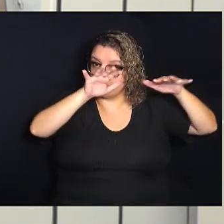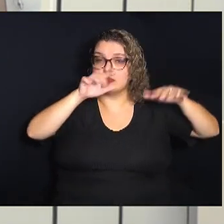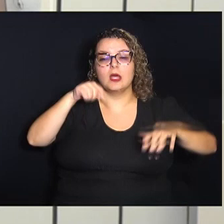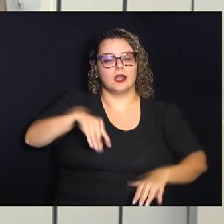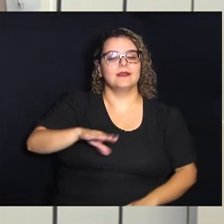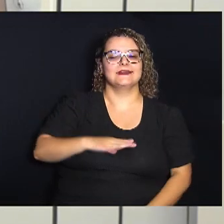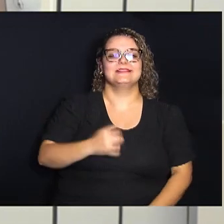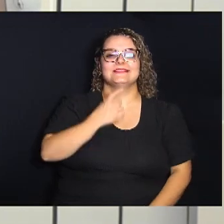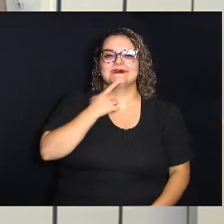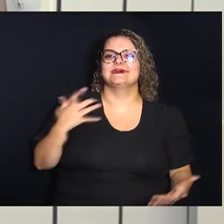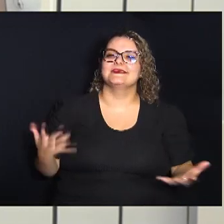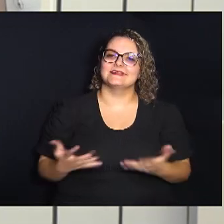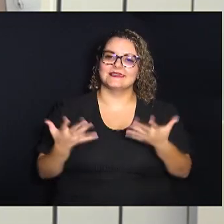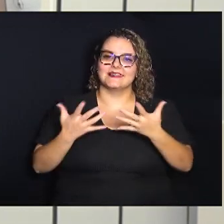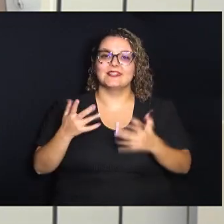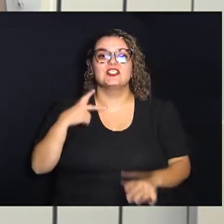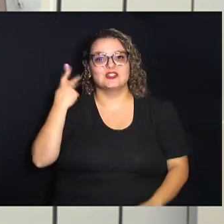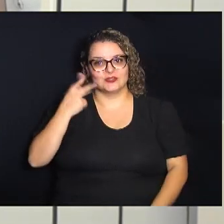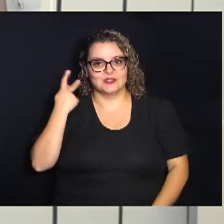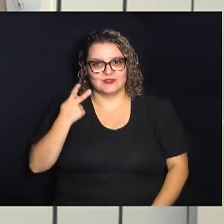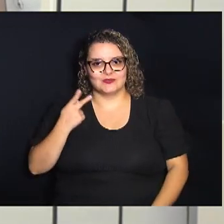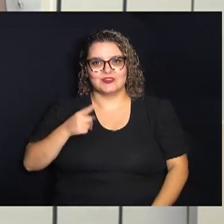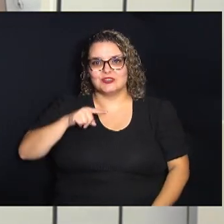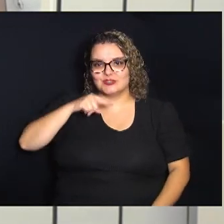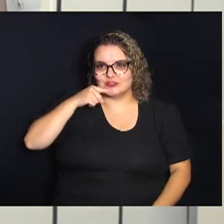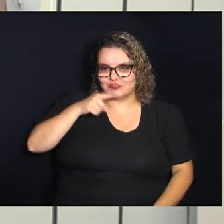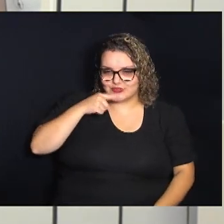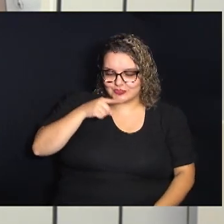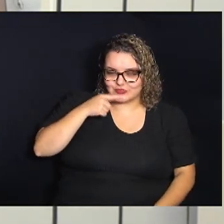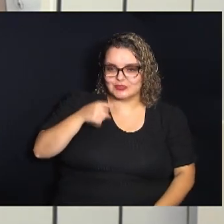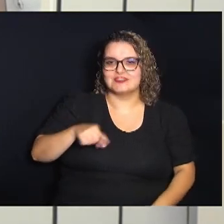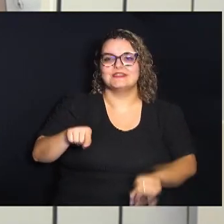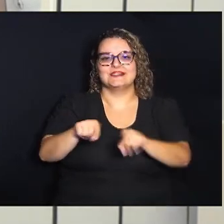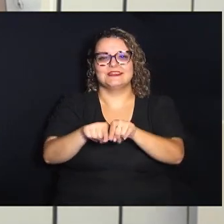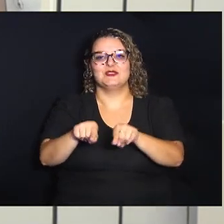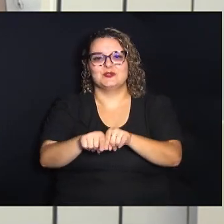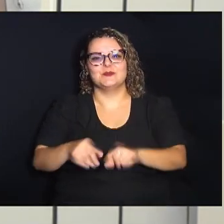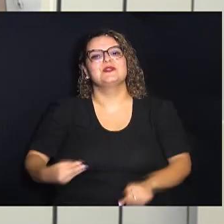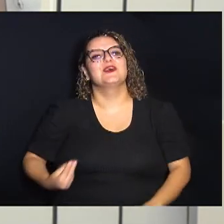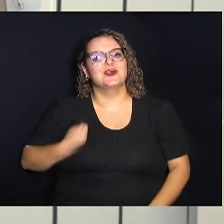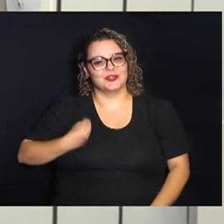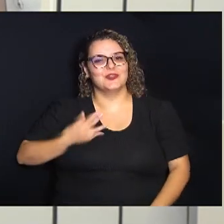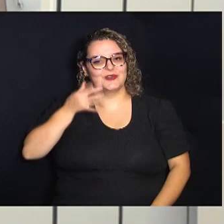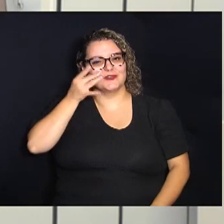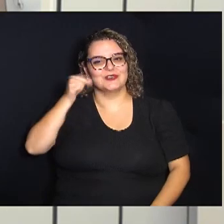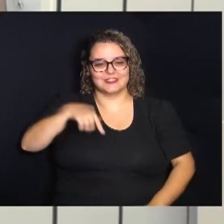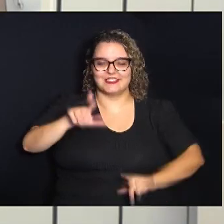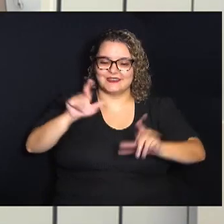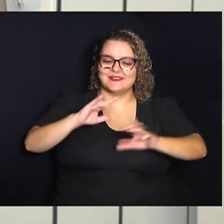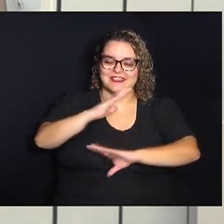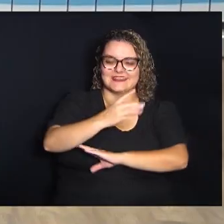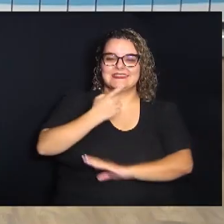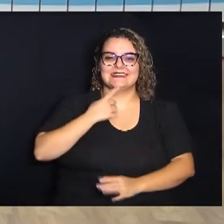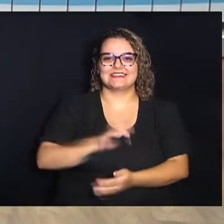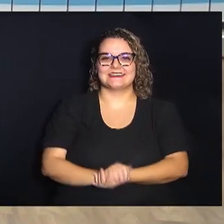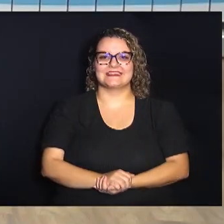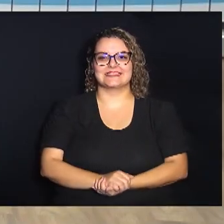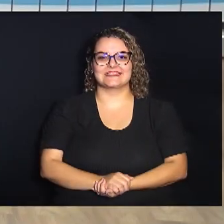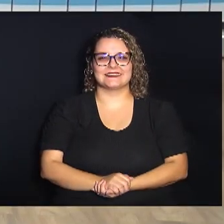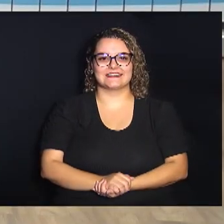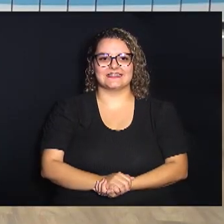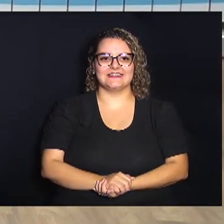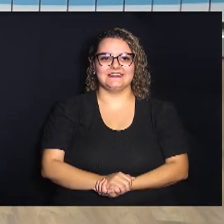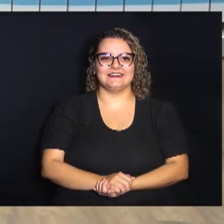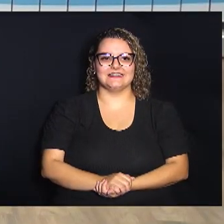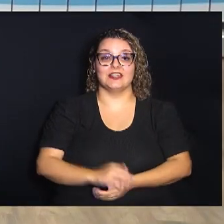Campinas, iniciativa do vereador Eduardo Magoga, também com transmissão aqui da TV Câmara Campinas.